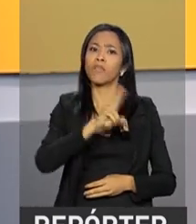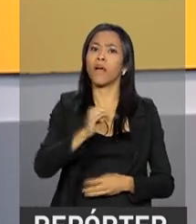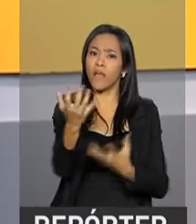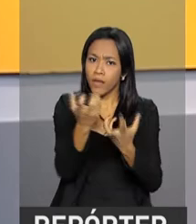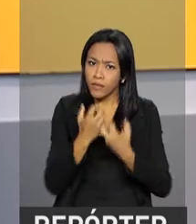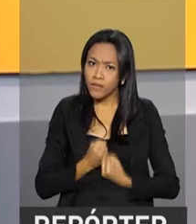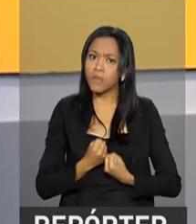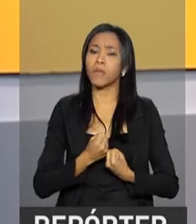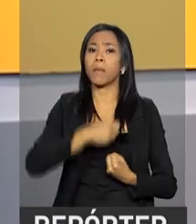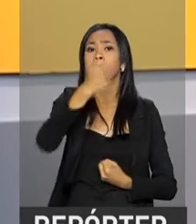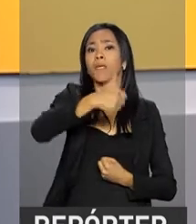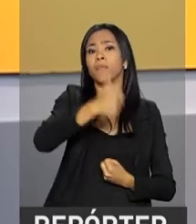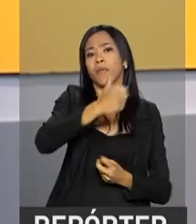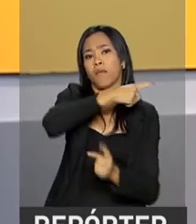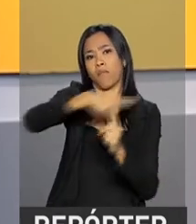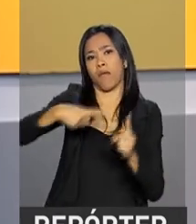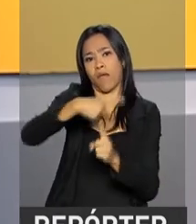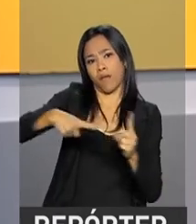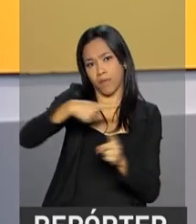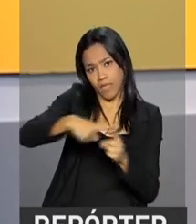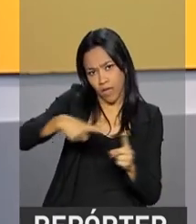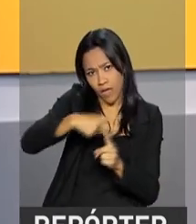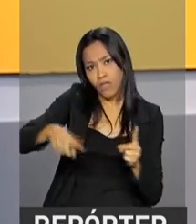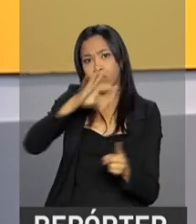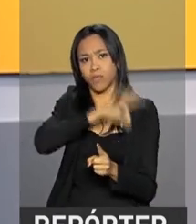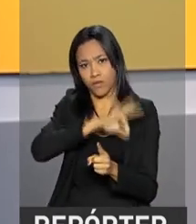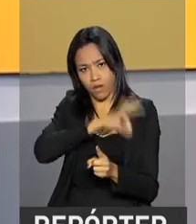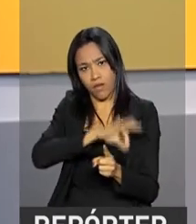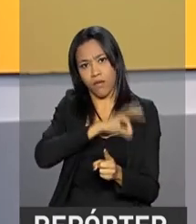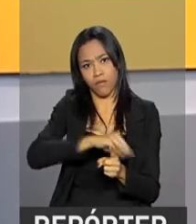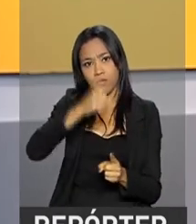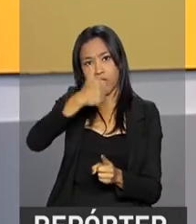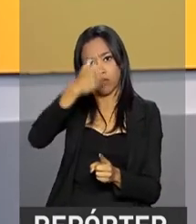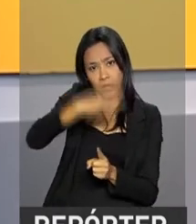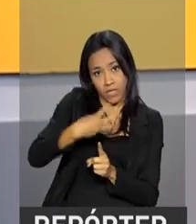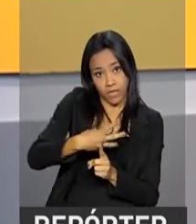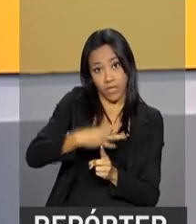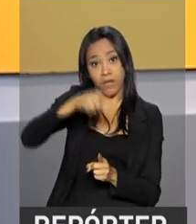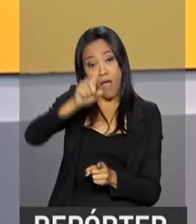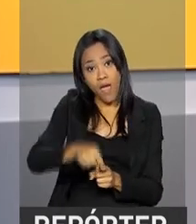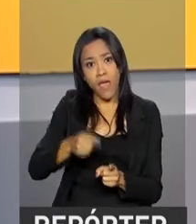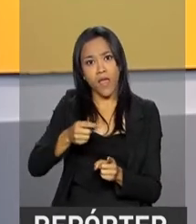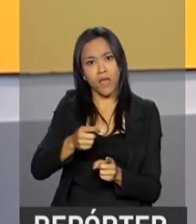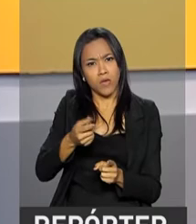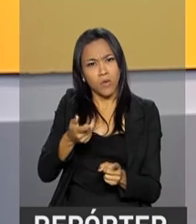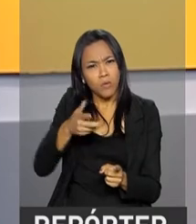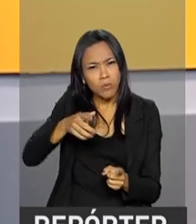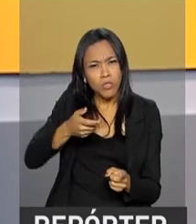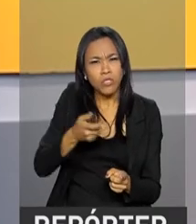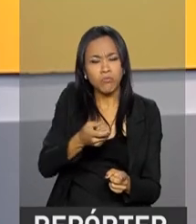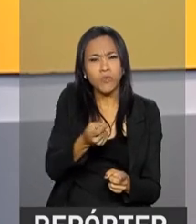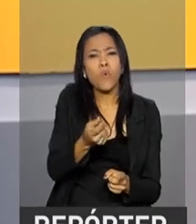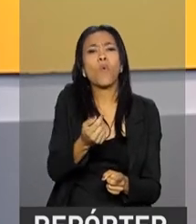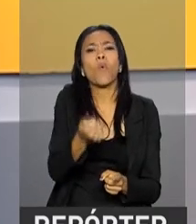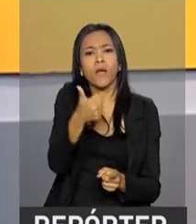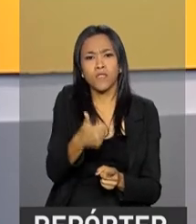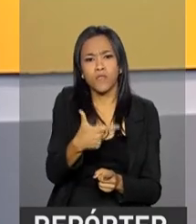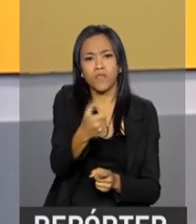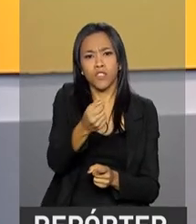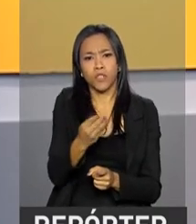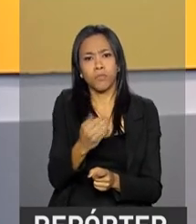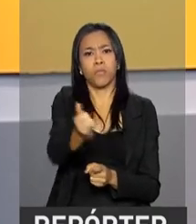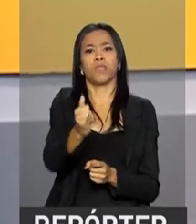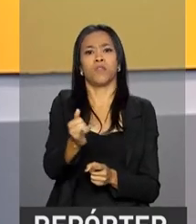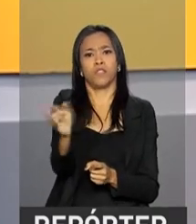que corresponde à metade do valor do benefício a expectativa é de uma injeção extra de quase 20 bilhões de reais